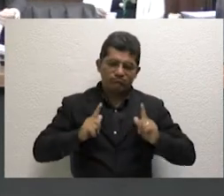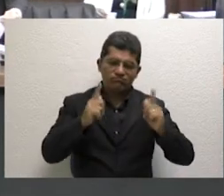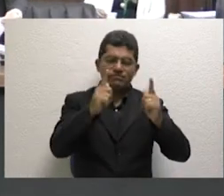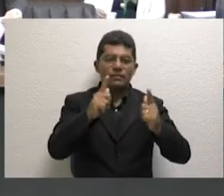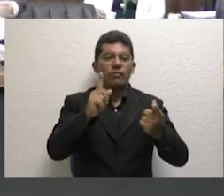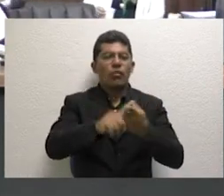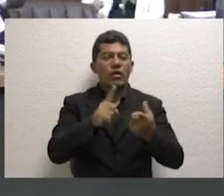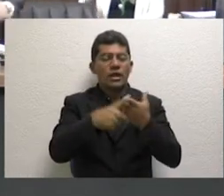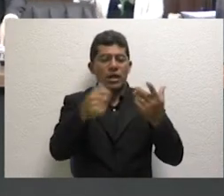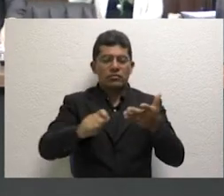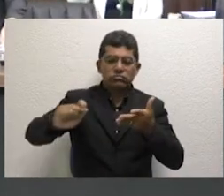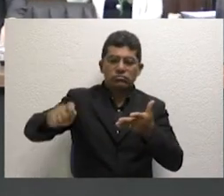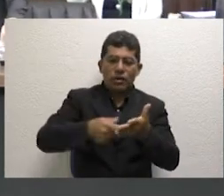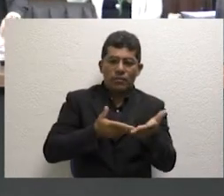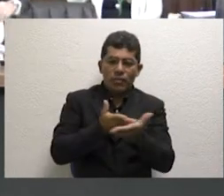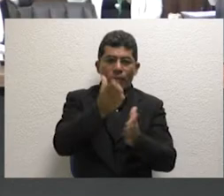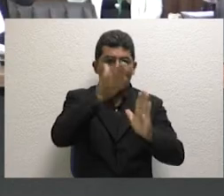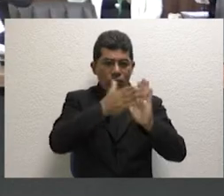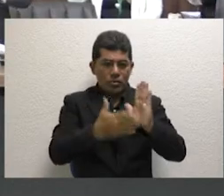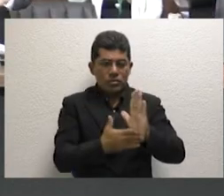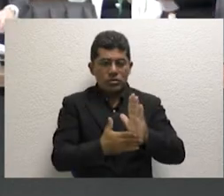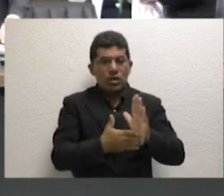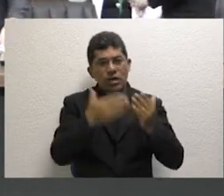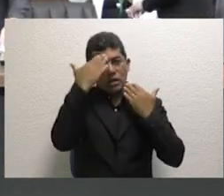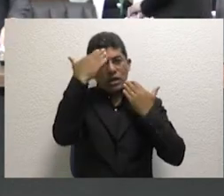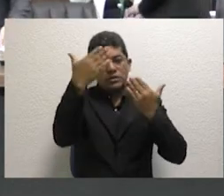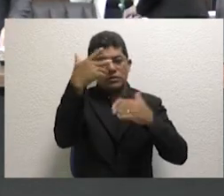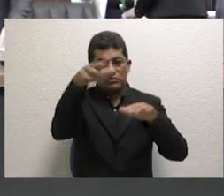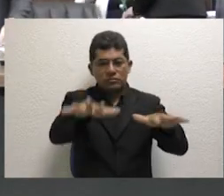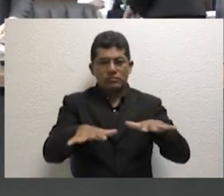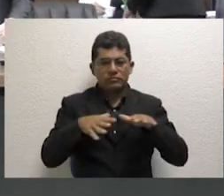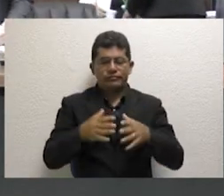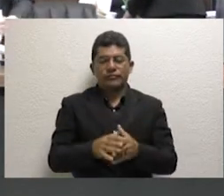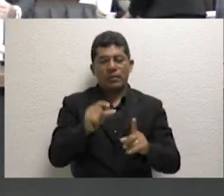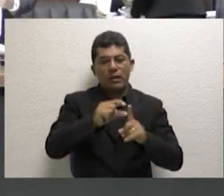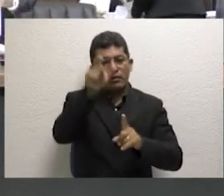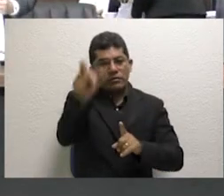agradecer a presença de todos vocês com a palavra o prefeito